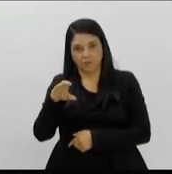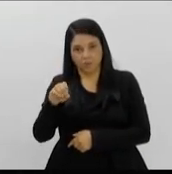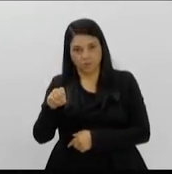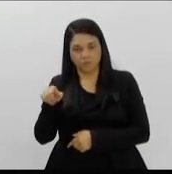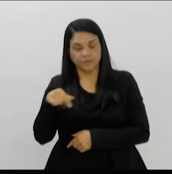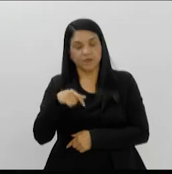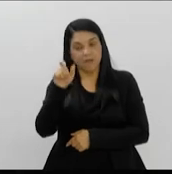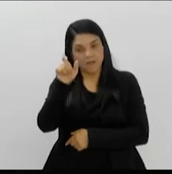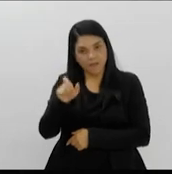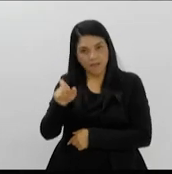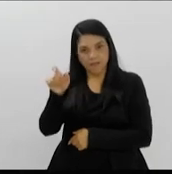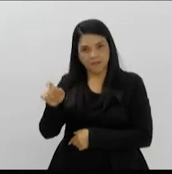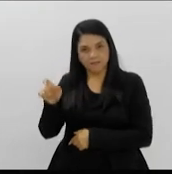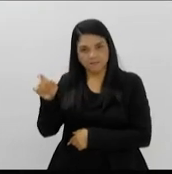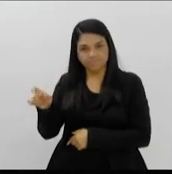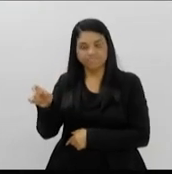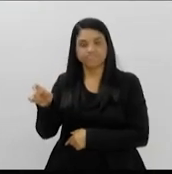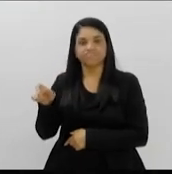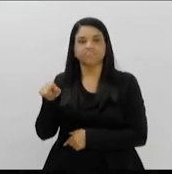formularam